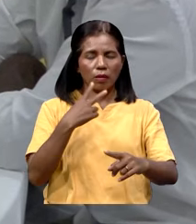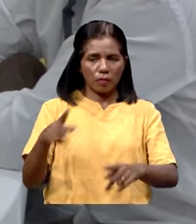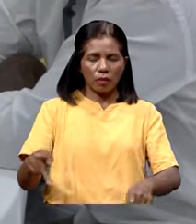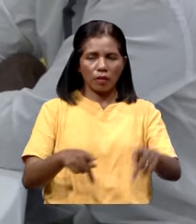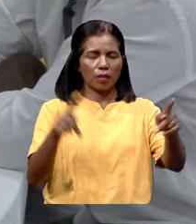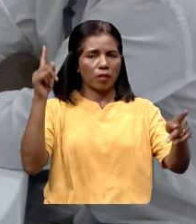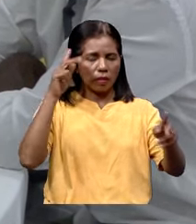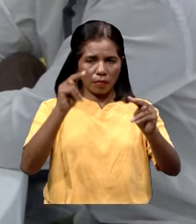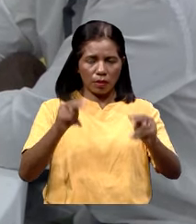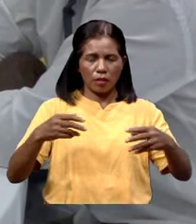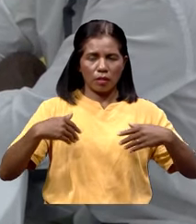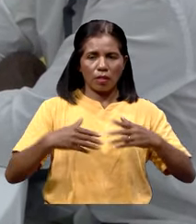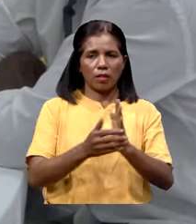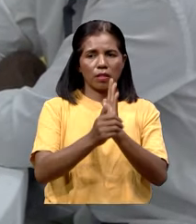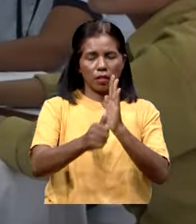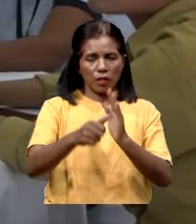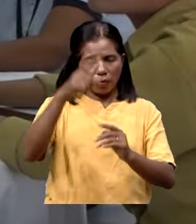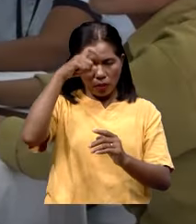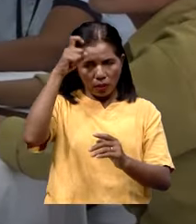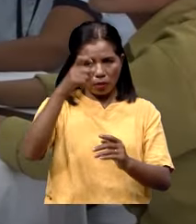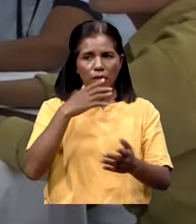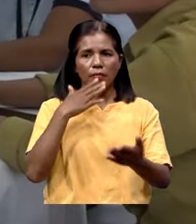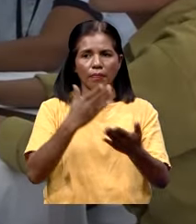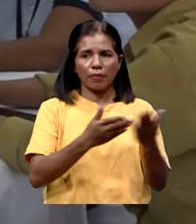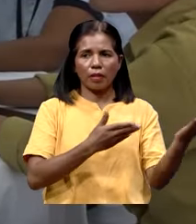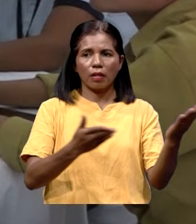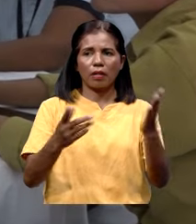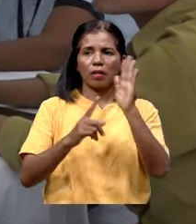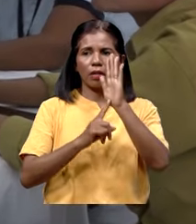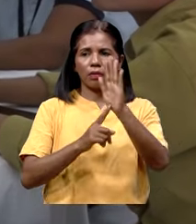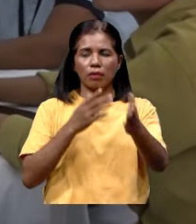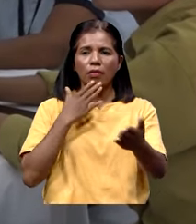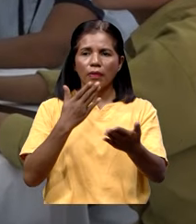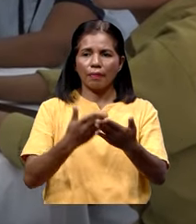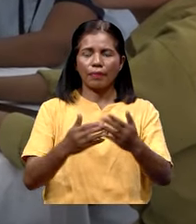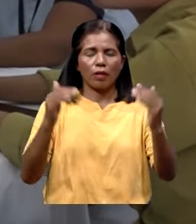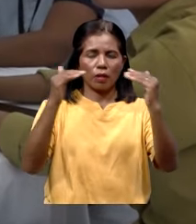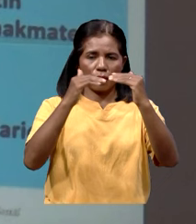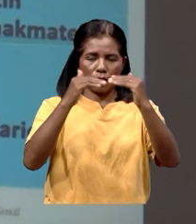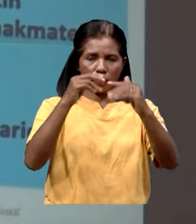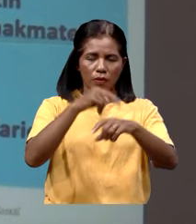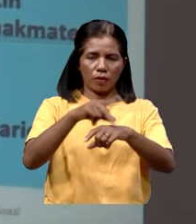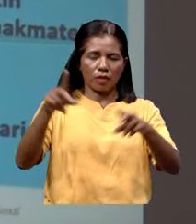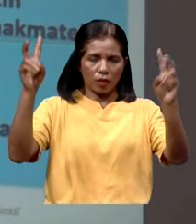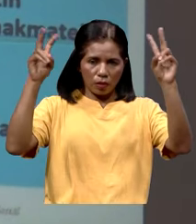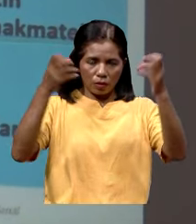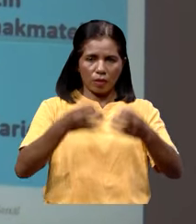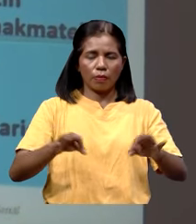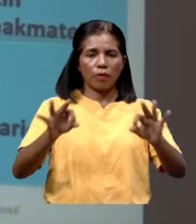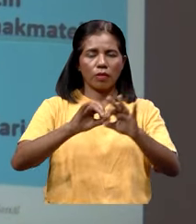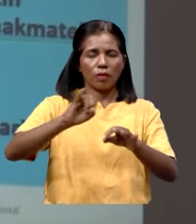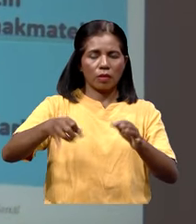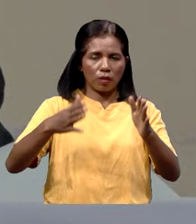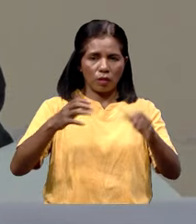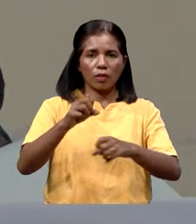nitilan, precisa e capacidade nebe na ton, no nebe le transmite lia hirakne ho diak. Iha seminário nacional, ho tema importância jornalismo